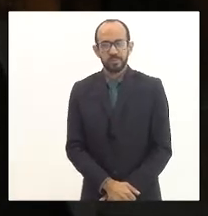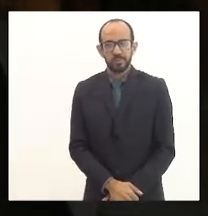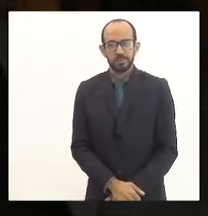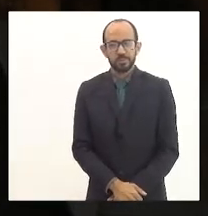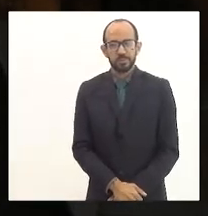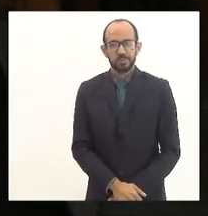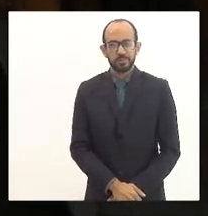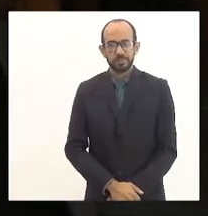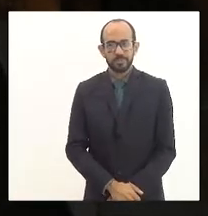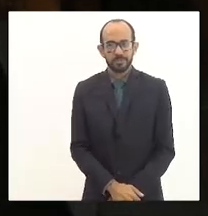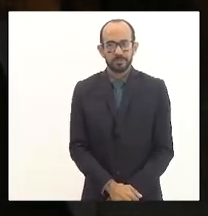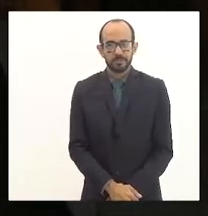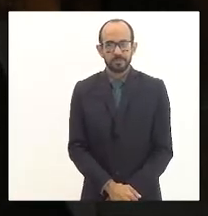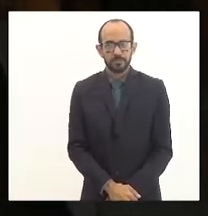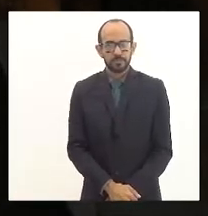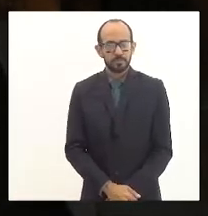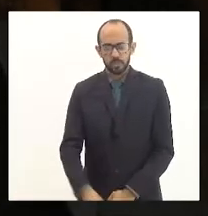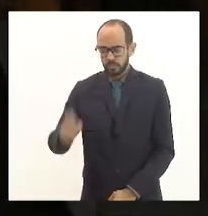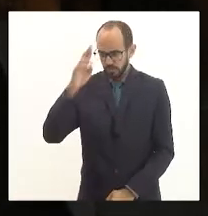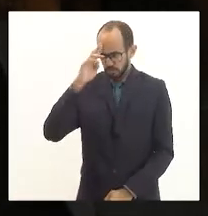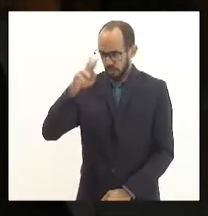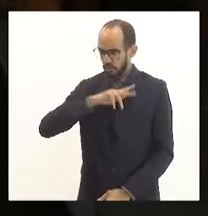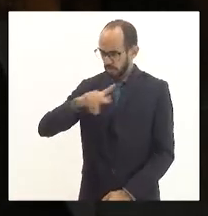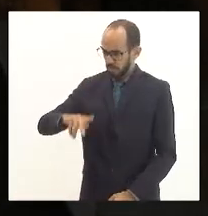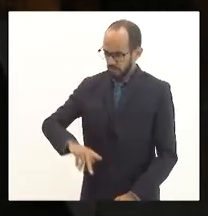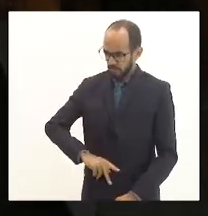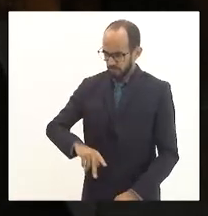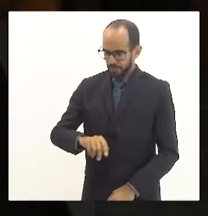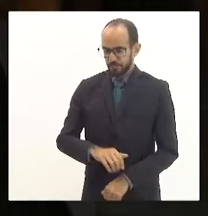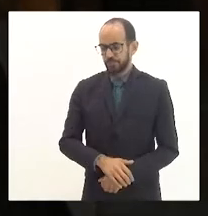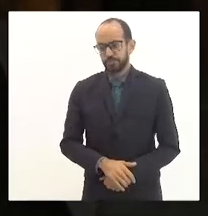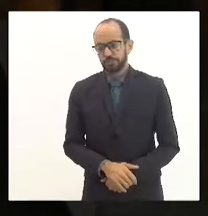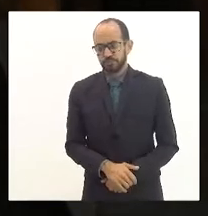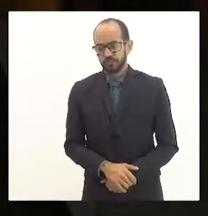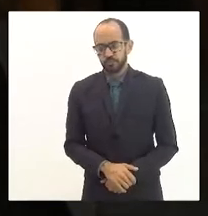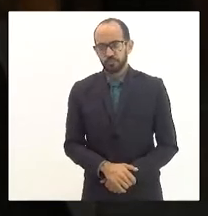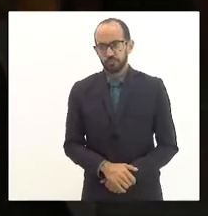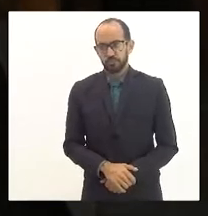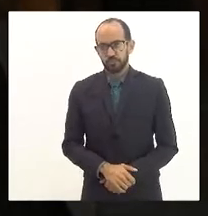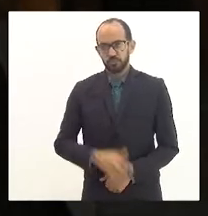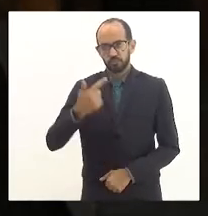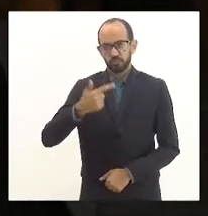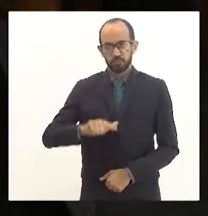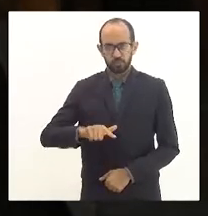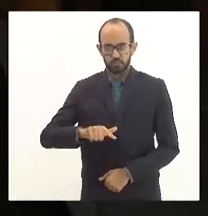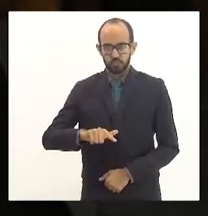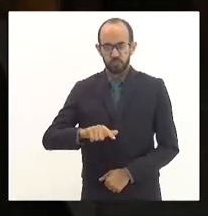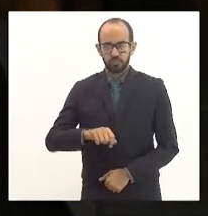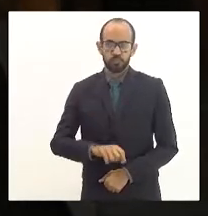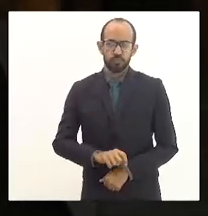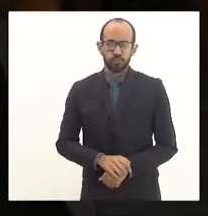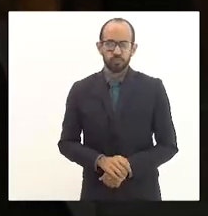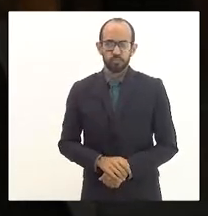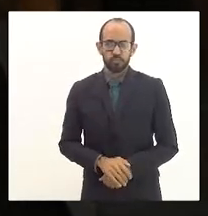E aí e chora para os 10 E mais uma vez